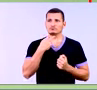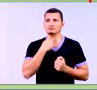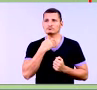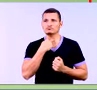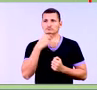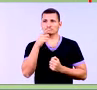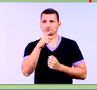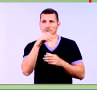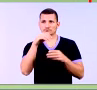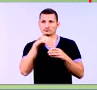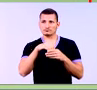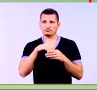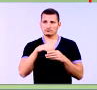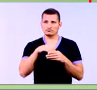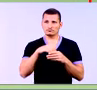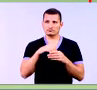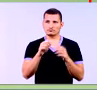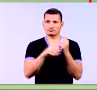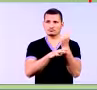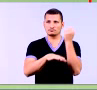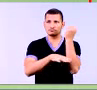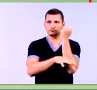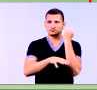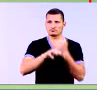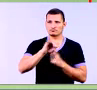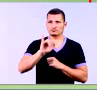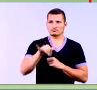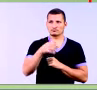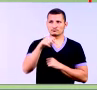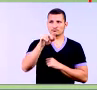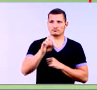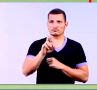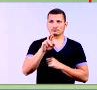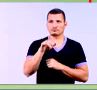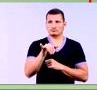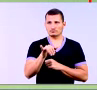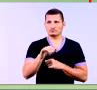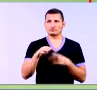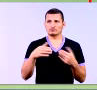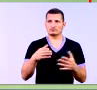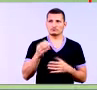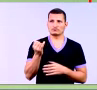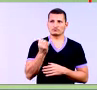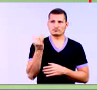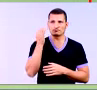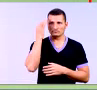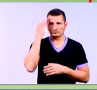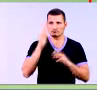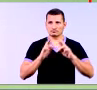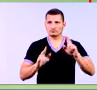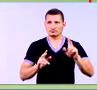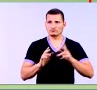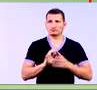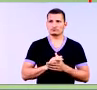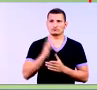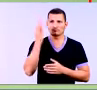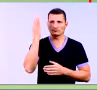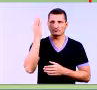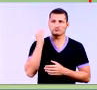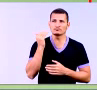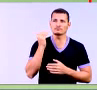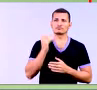dentro do servidor do jQuery. Então, é importante entender a diferença,